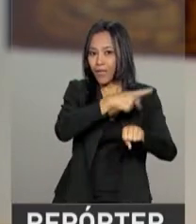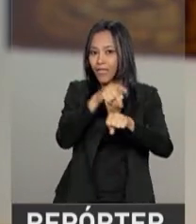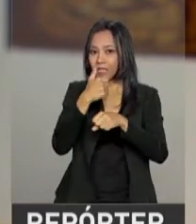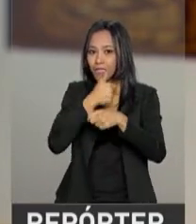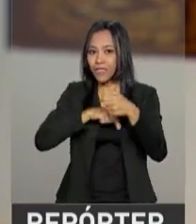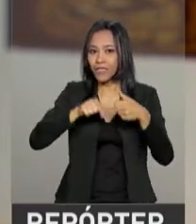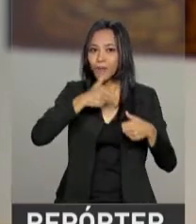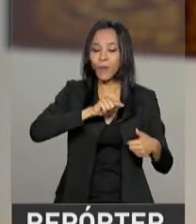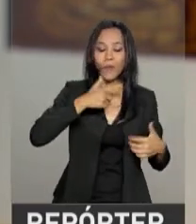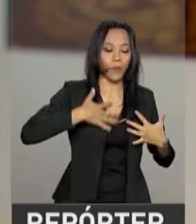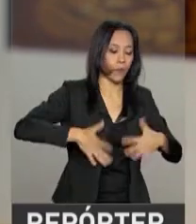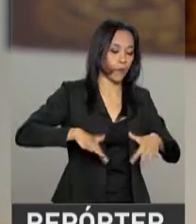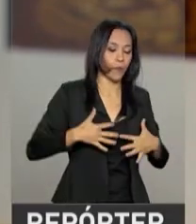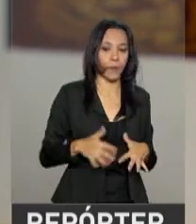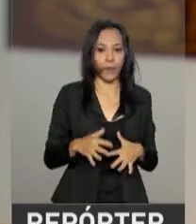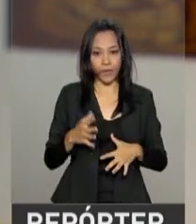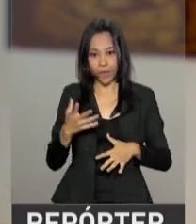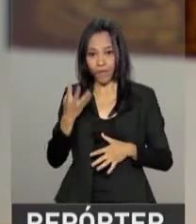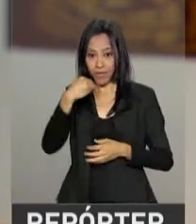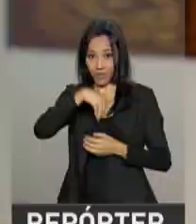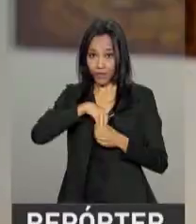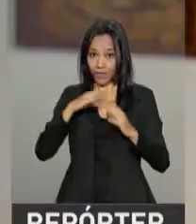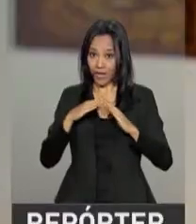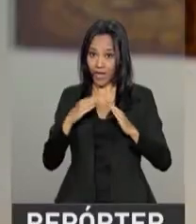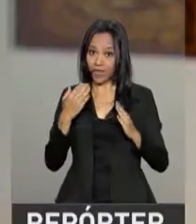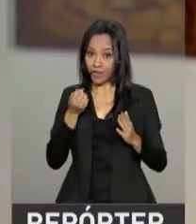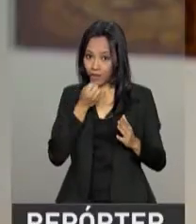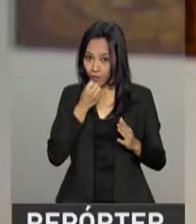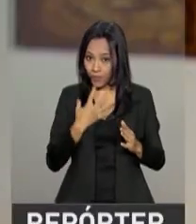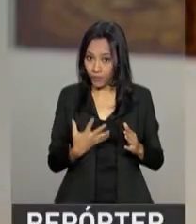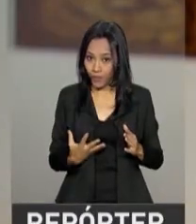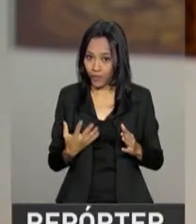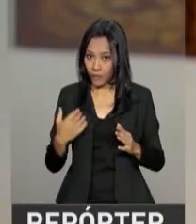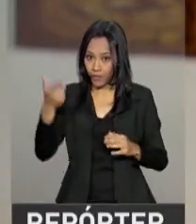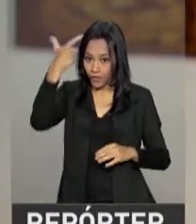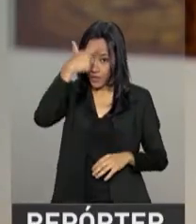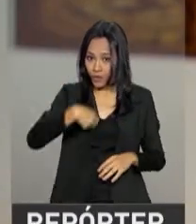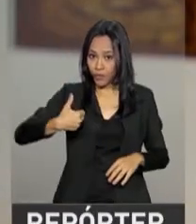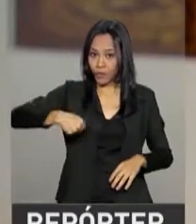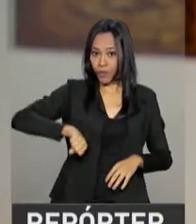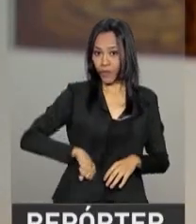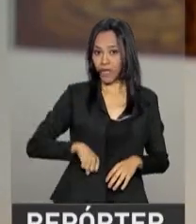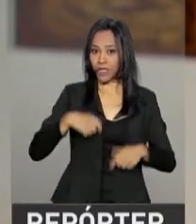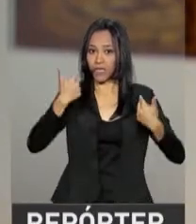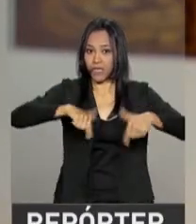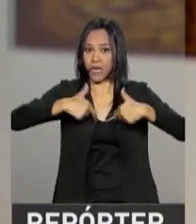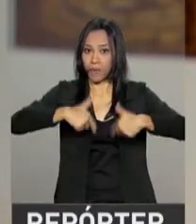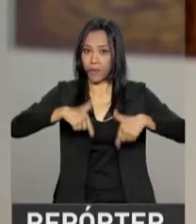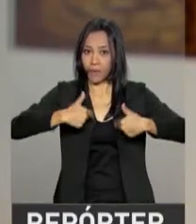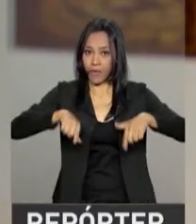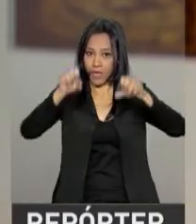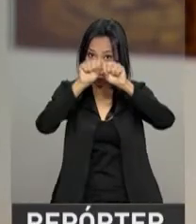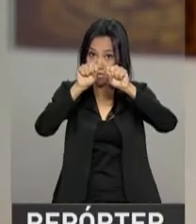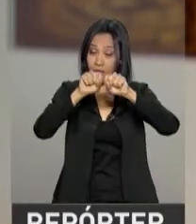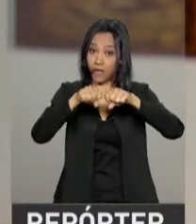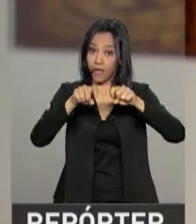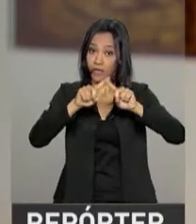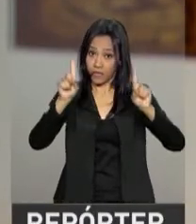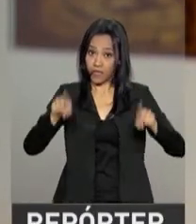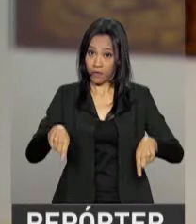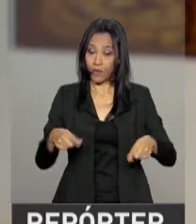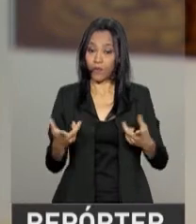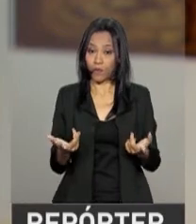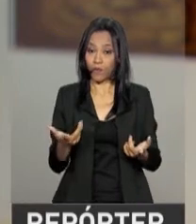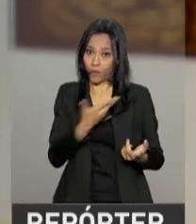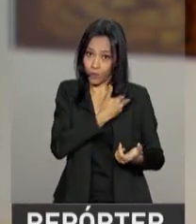eu acho que, bem educados, eles se beneficiam com isso. Não esquecer que o diplomata é um servidor público. E ele fará carreira na medida em que